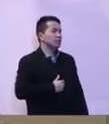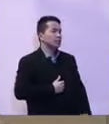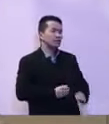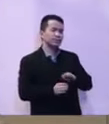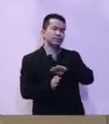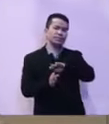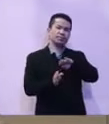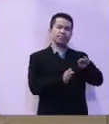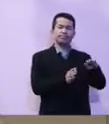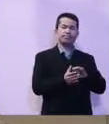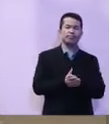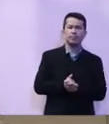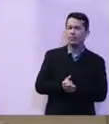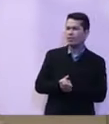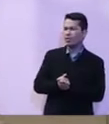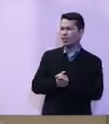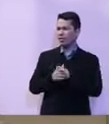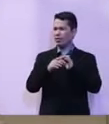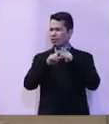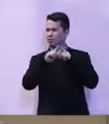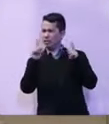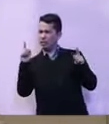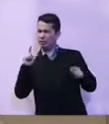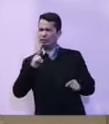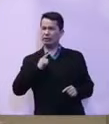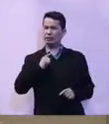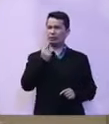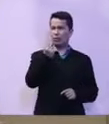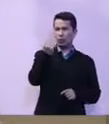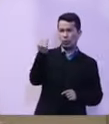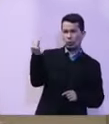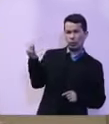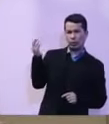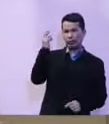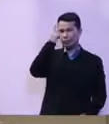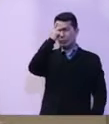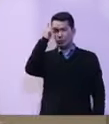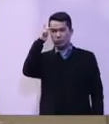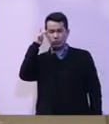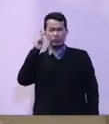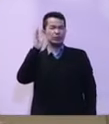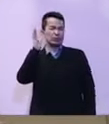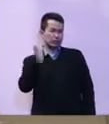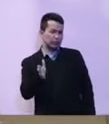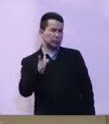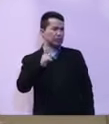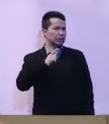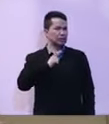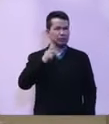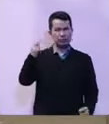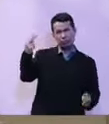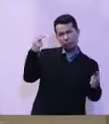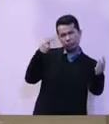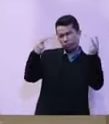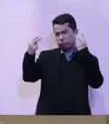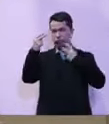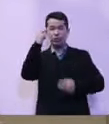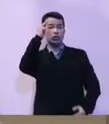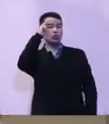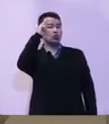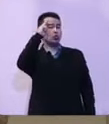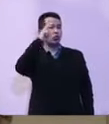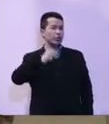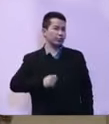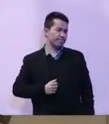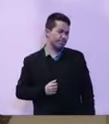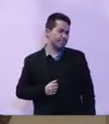diz assim: tá bom, eu creio que Jesus encarnou, eu creio que Jesus veio a esse mundo, mas eu